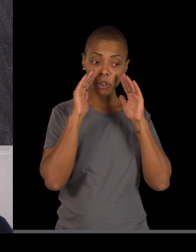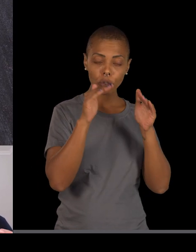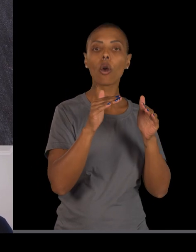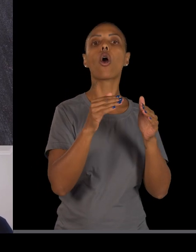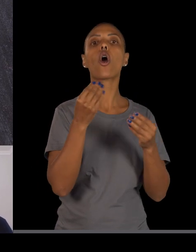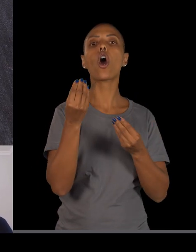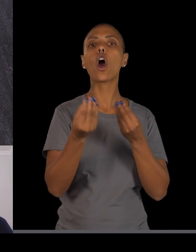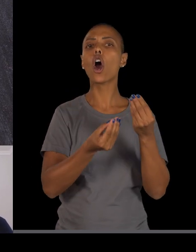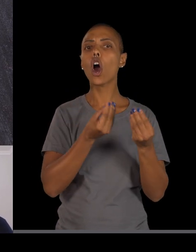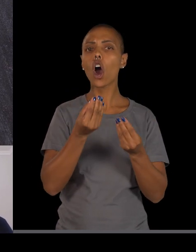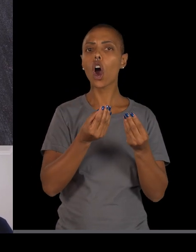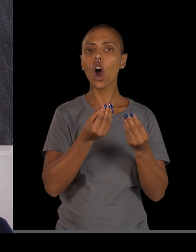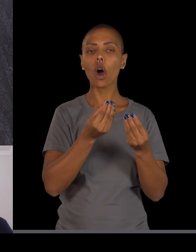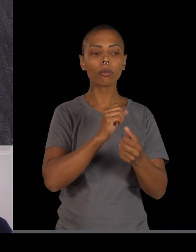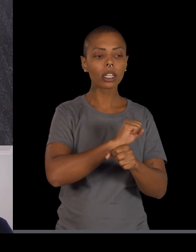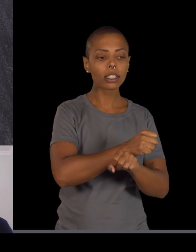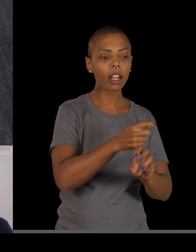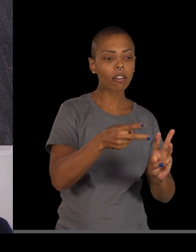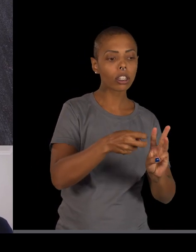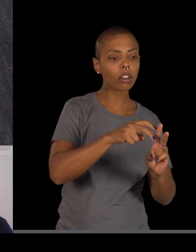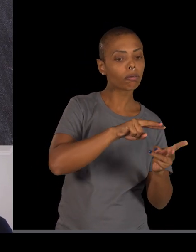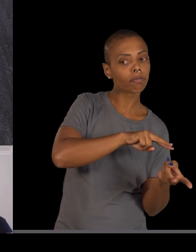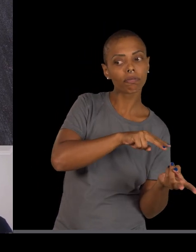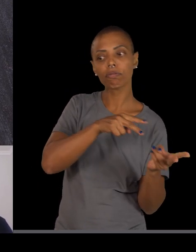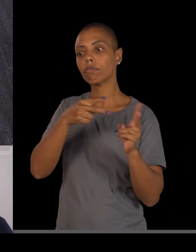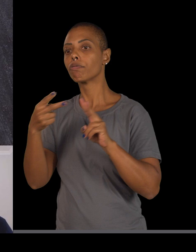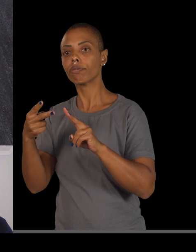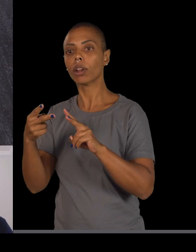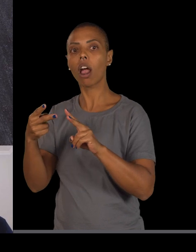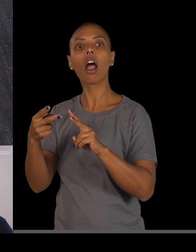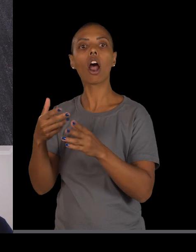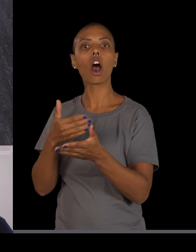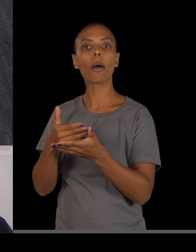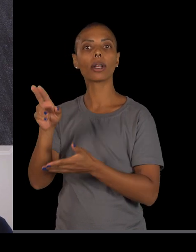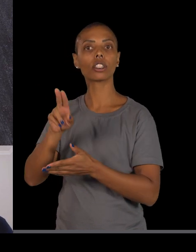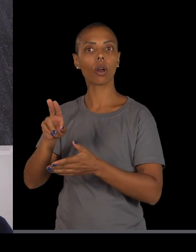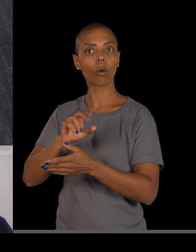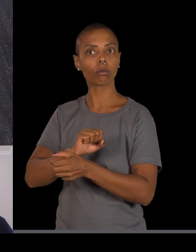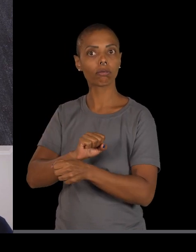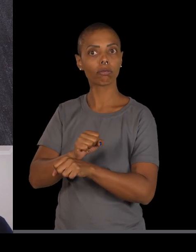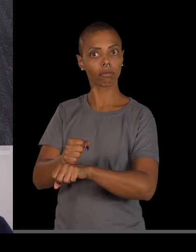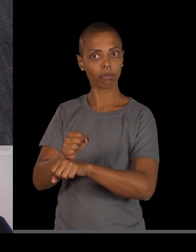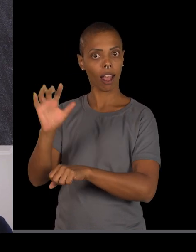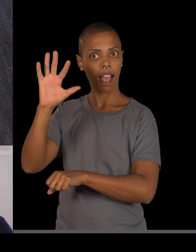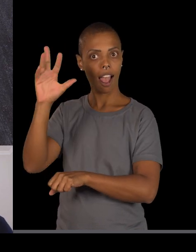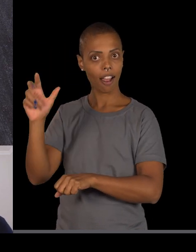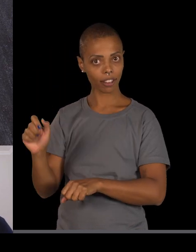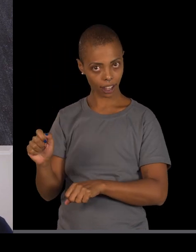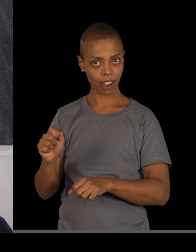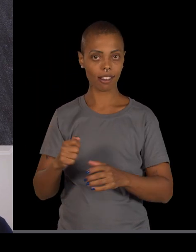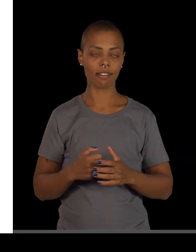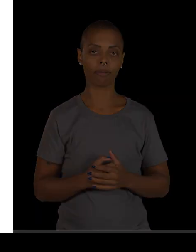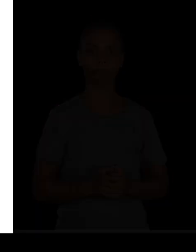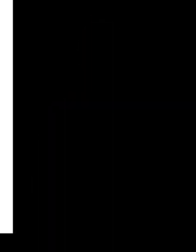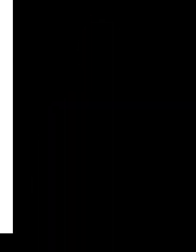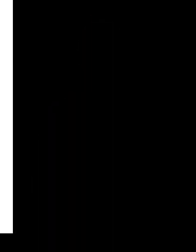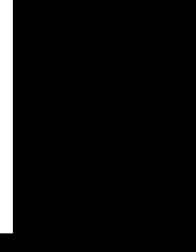especificamente como aconteceu a substituição da mão de obra indígena pela